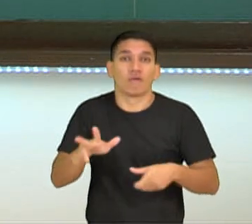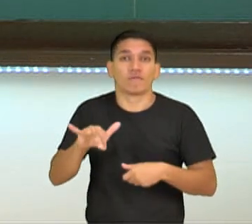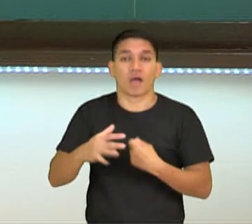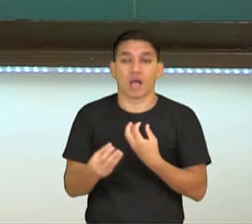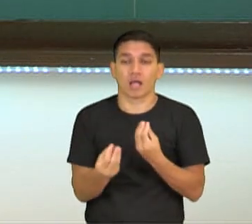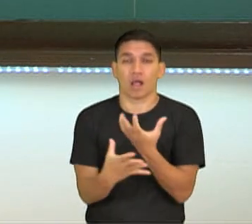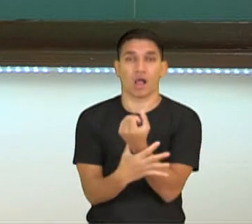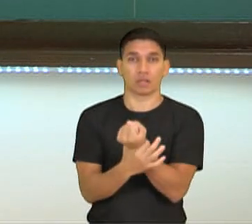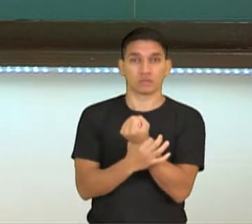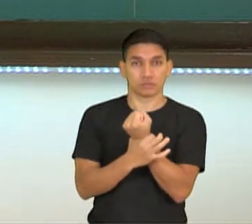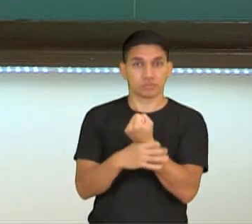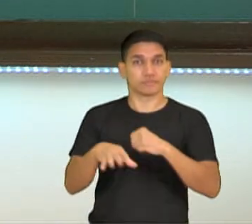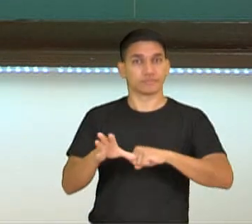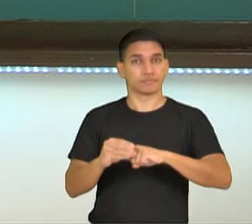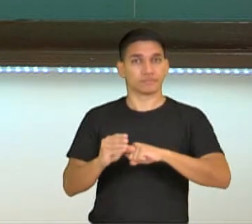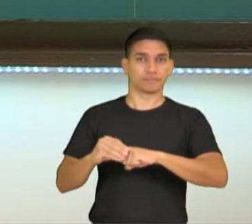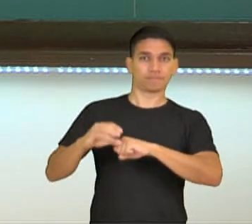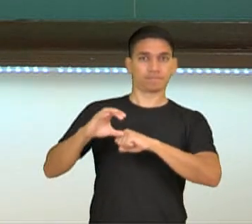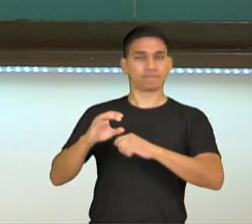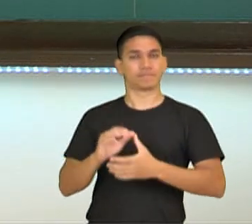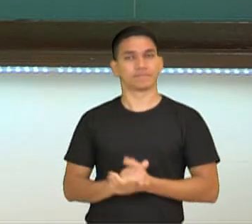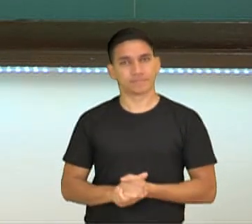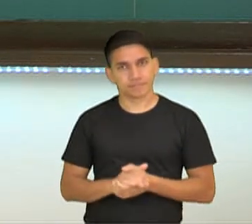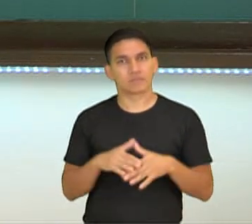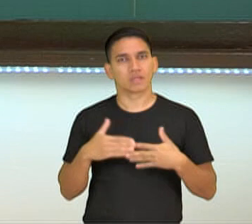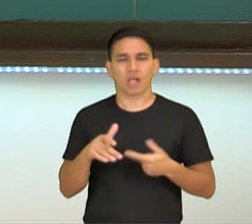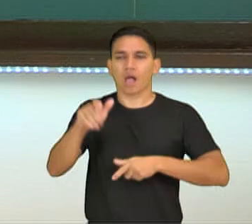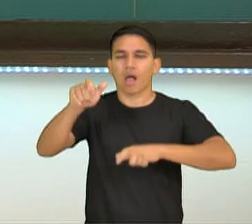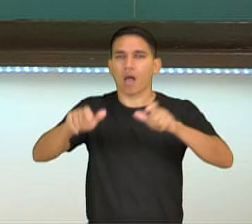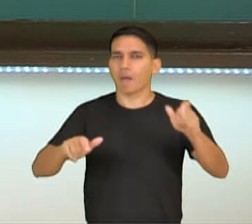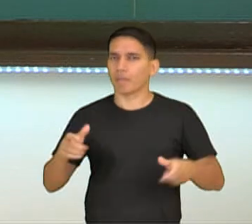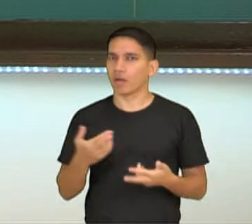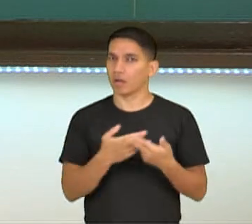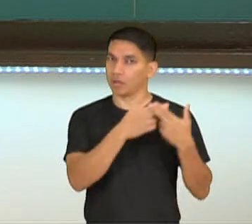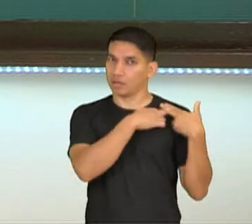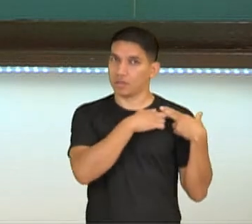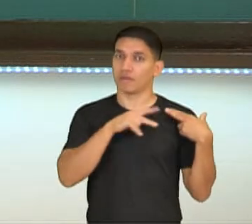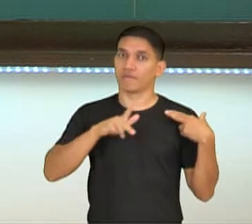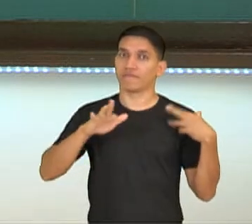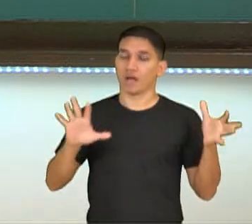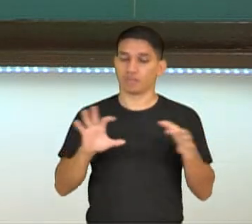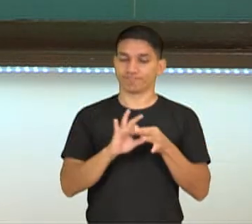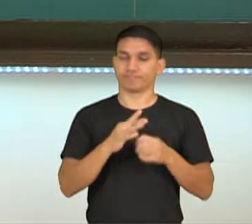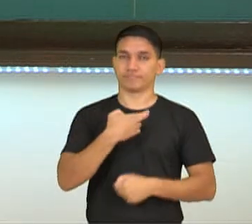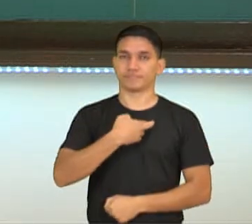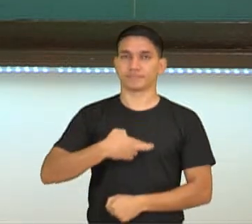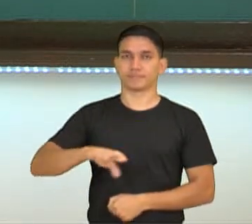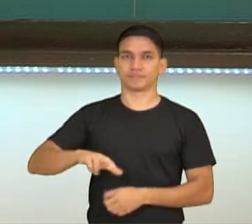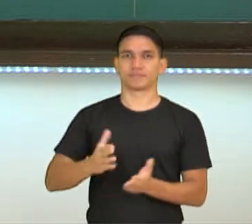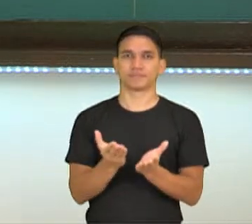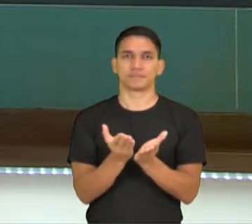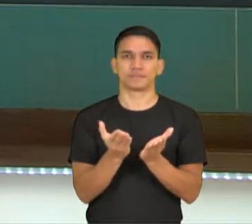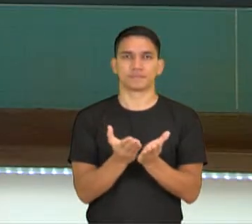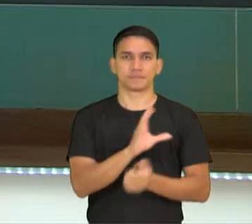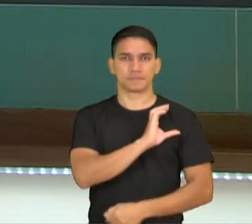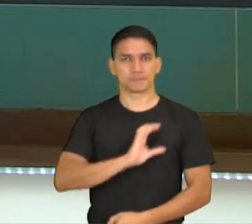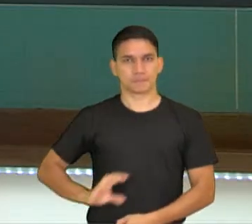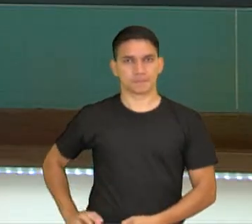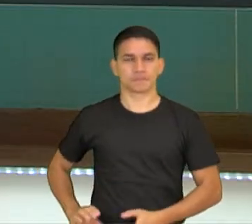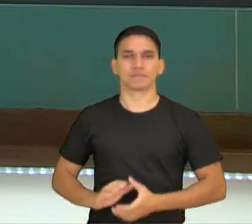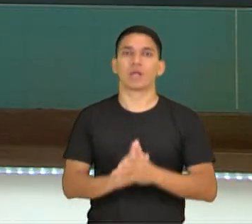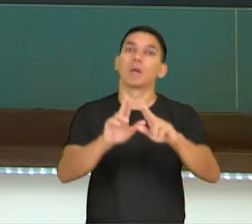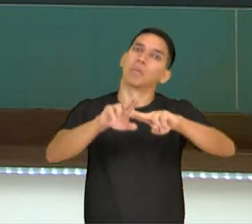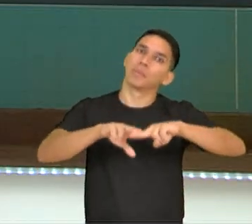assim, esse conhecimento, Então, essas pessoas vão estar vinculadas à religiosidade cristã. Então, por isso